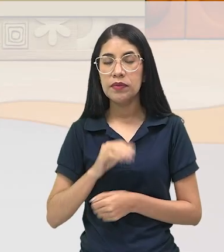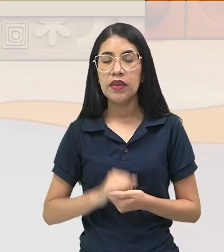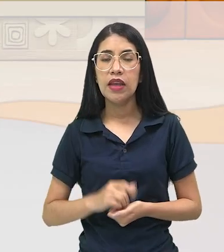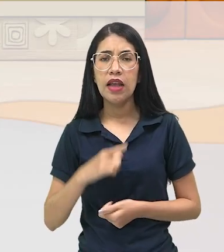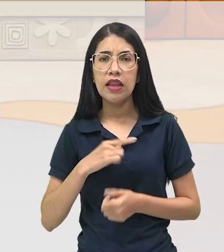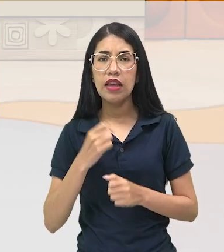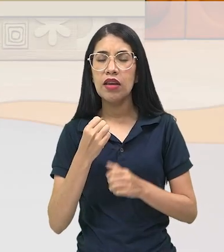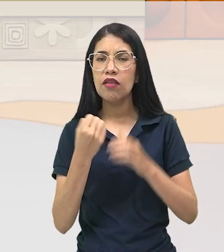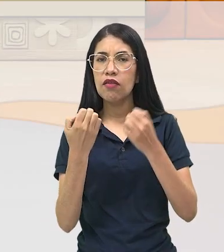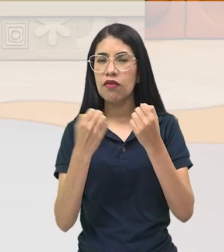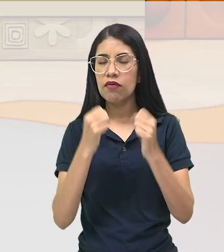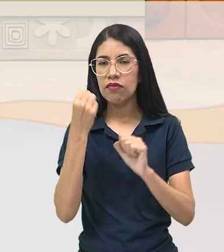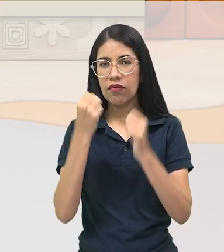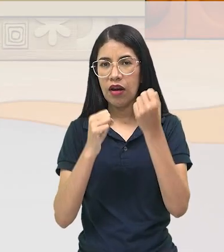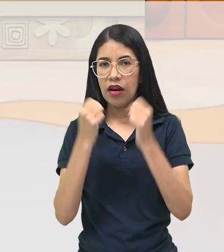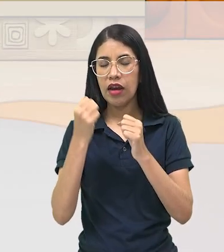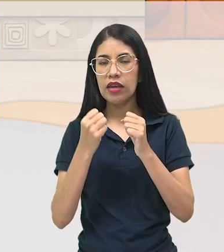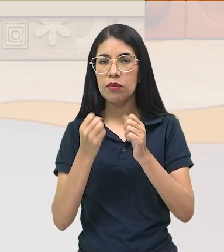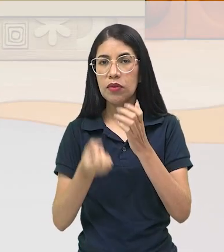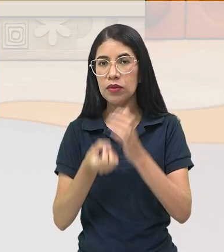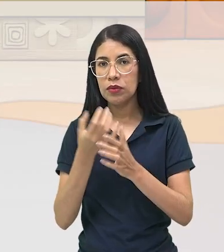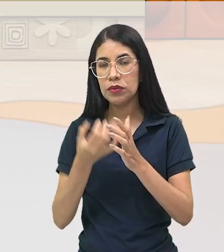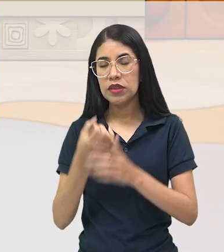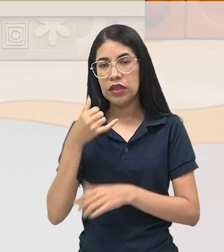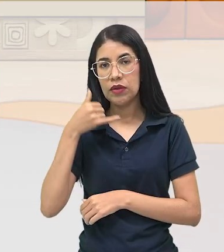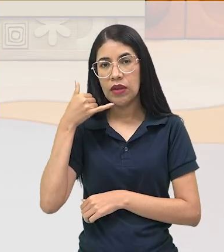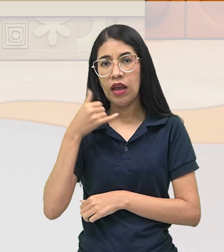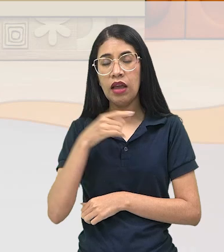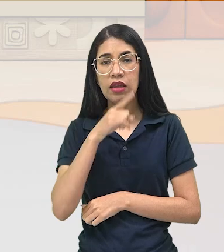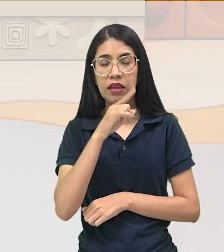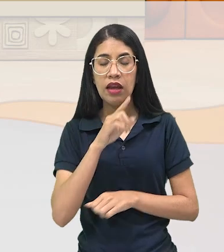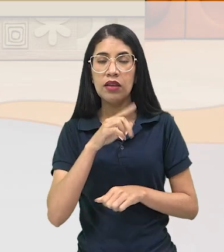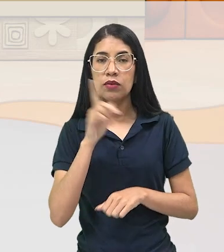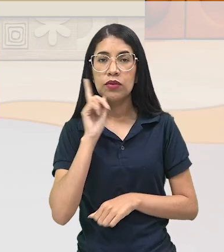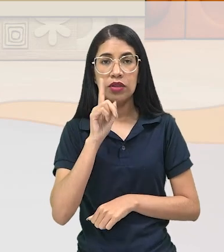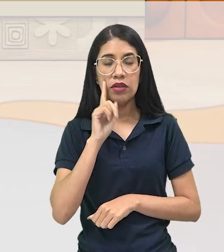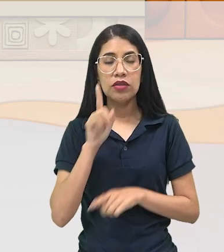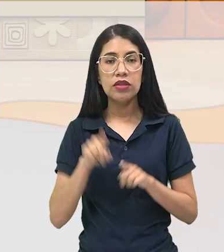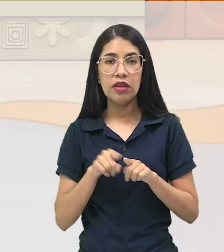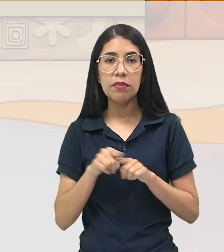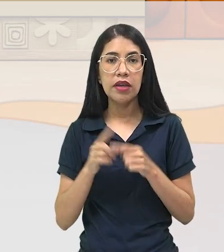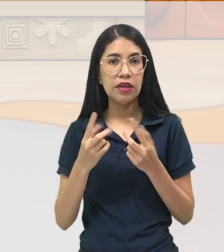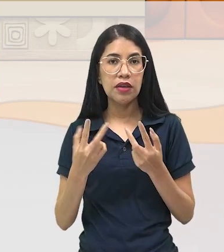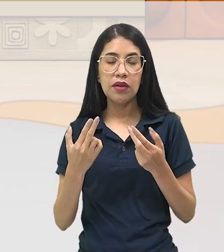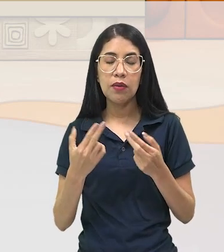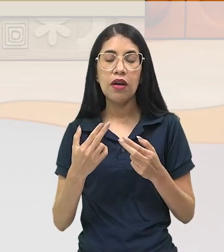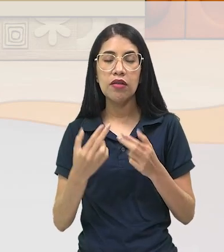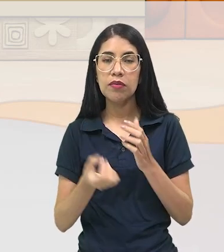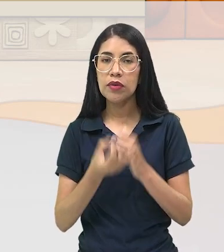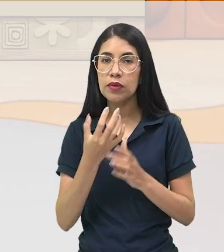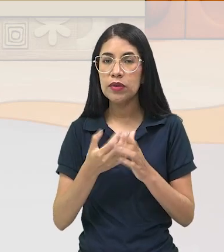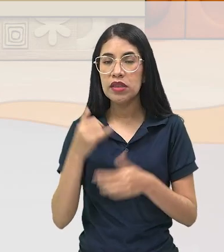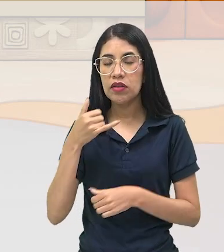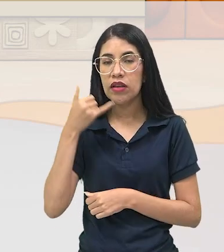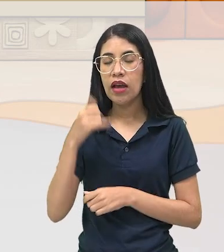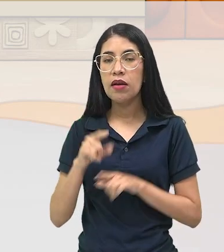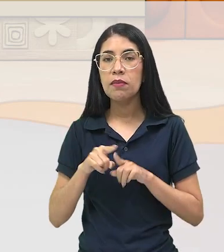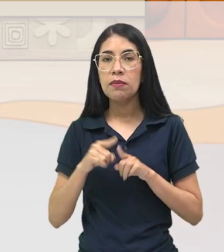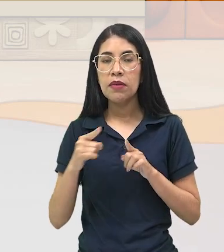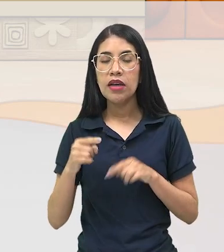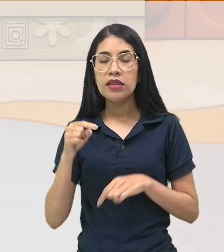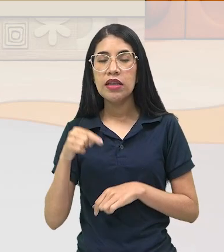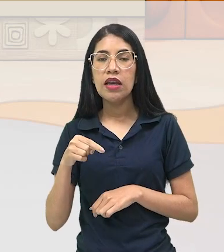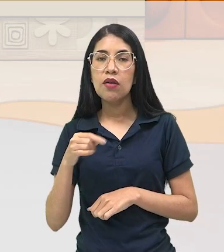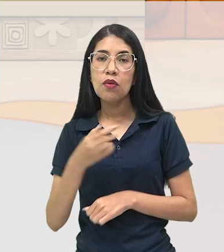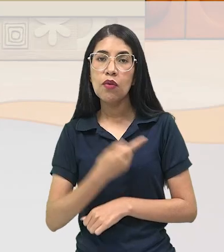Brasil nós temos fábricas que produzem aparelho de celular. Os Estados Unidos também têm fábricas que produzem aparelho de celular, é claro, né? Então, o que o governo